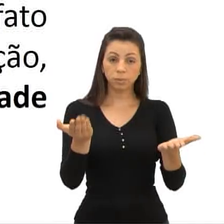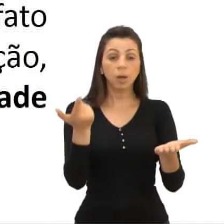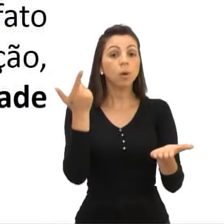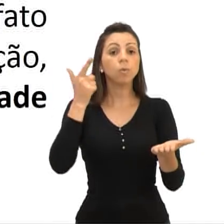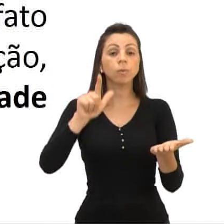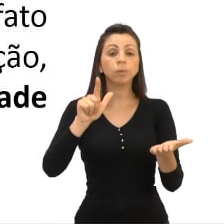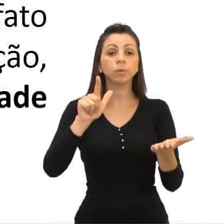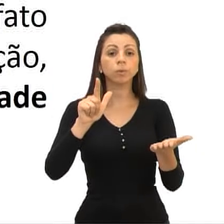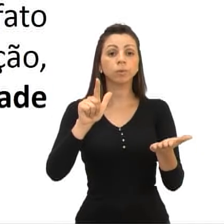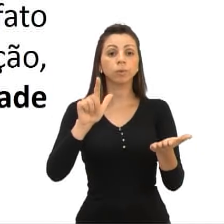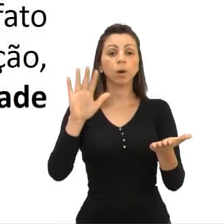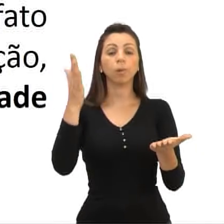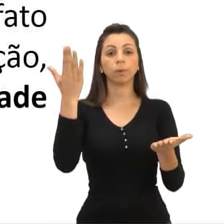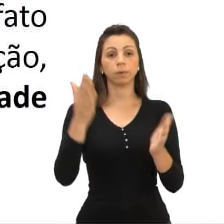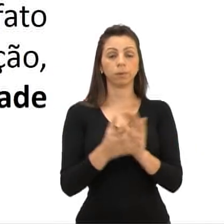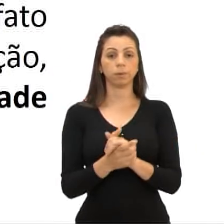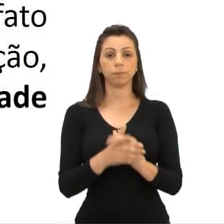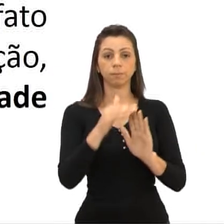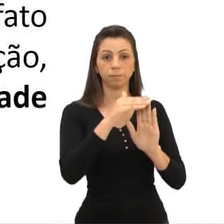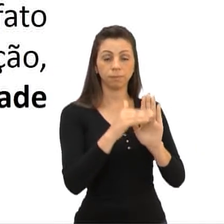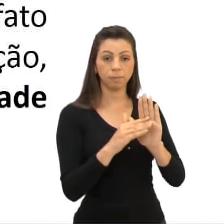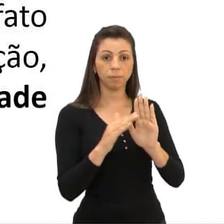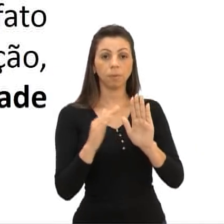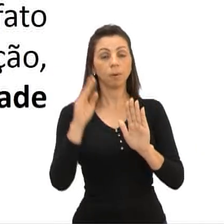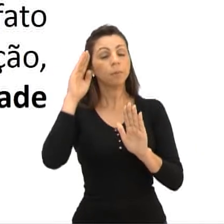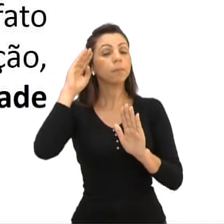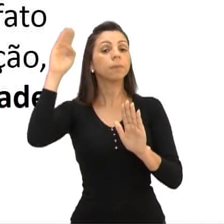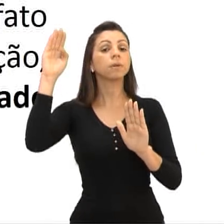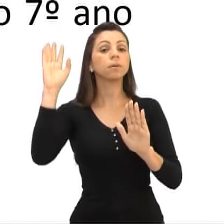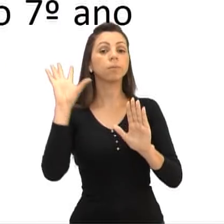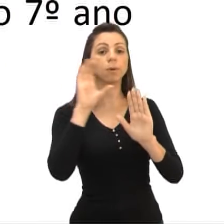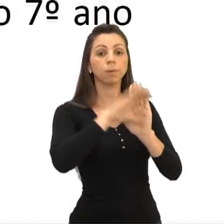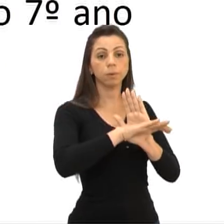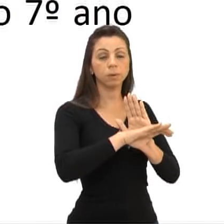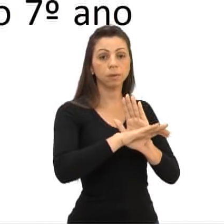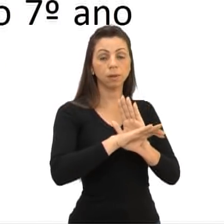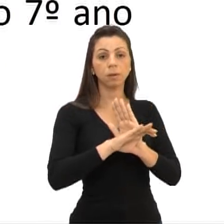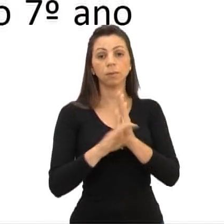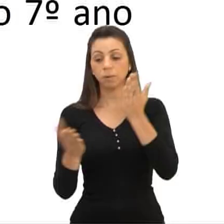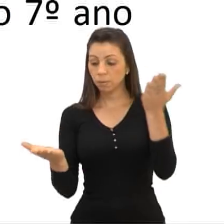é conhecida como a propriedade fundamental das proporções.